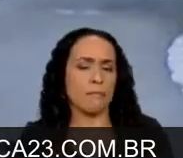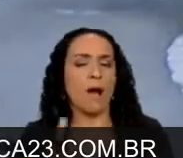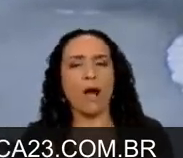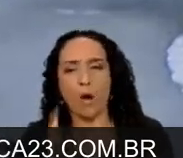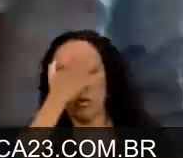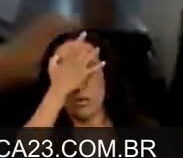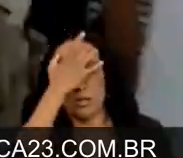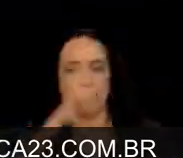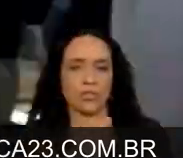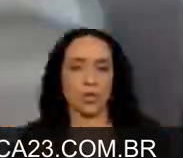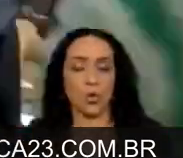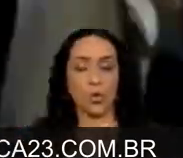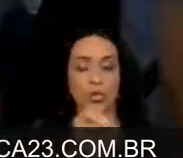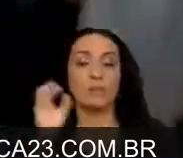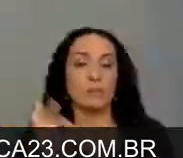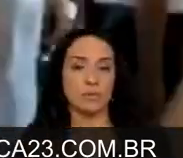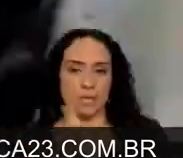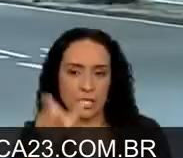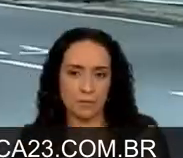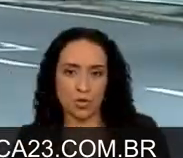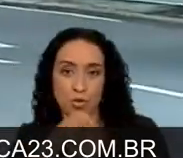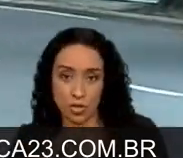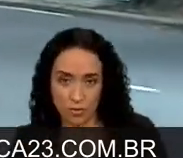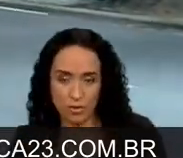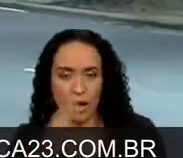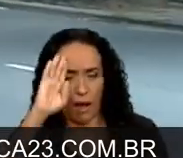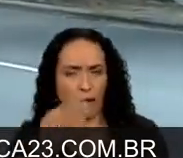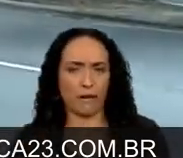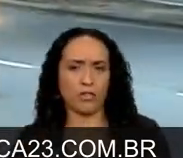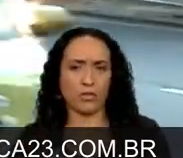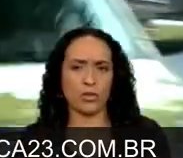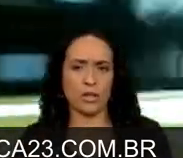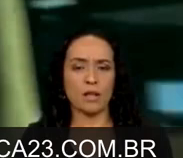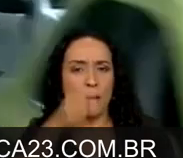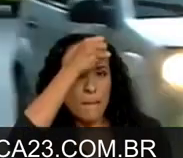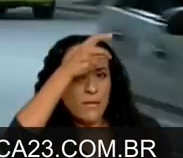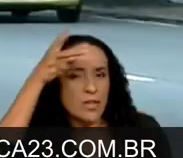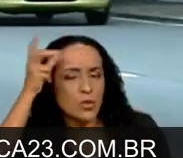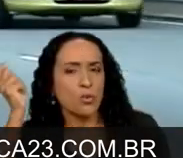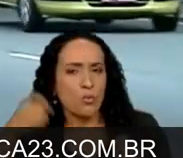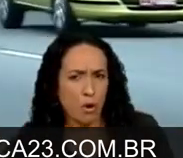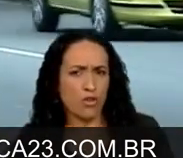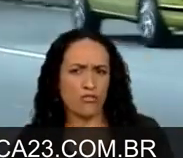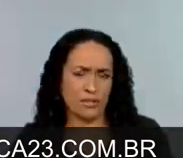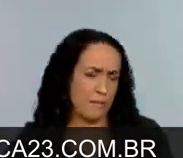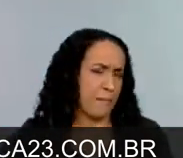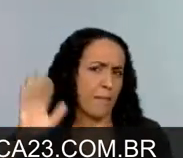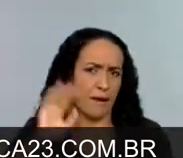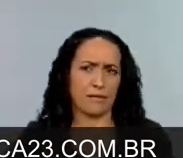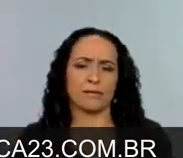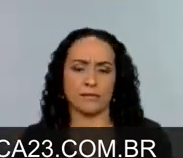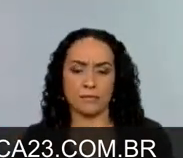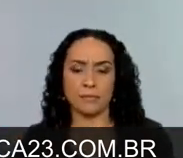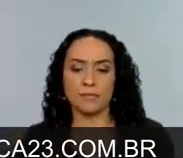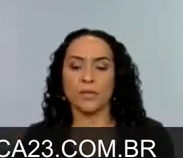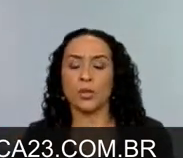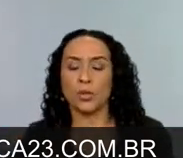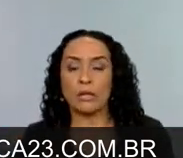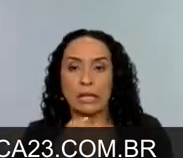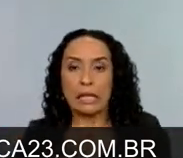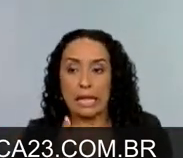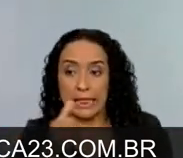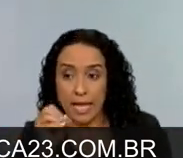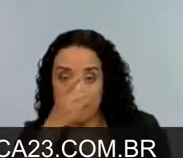conscientes. 80% dos entrevistados acreditam que as prefeituras podem fazer mais. quando